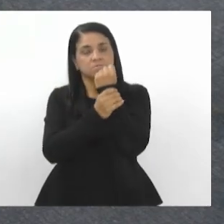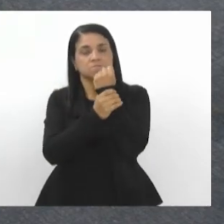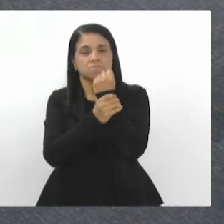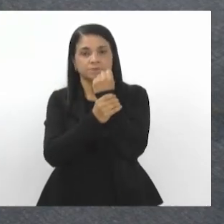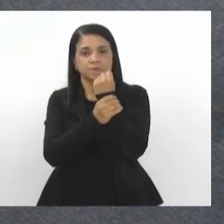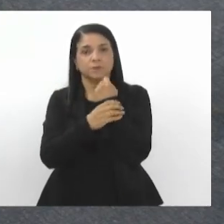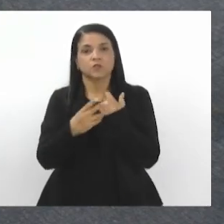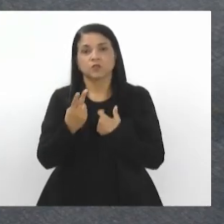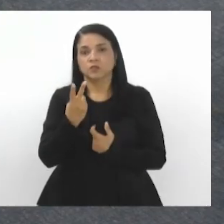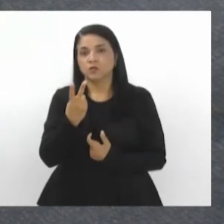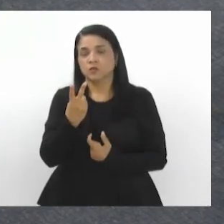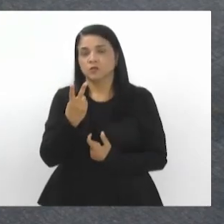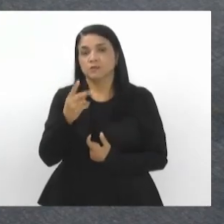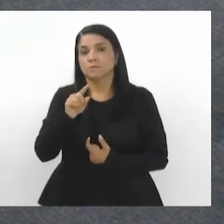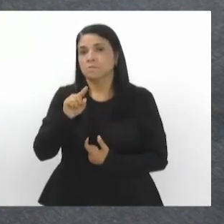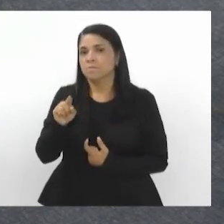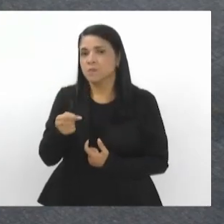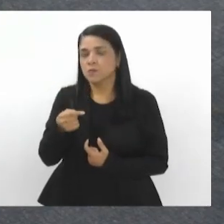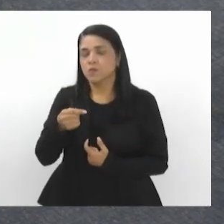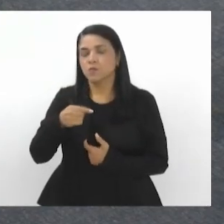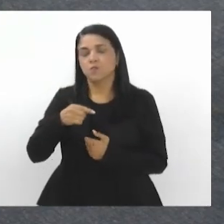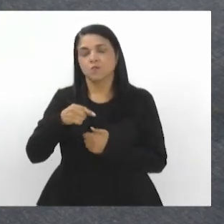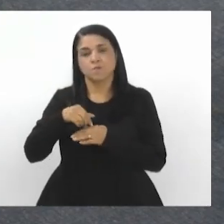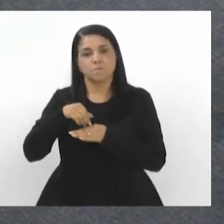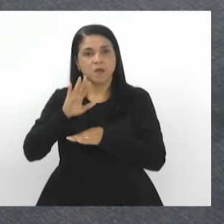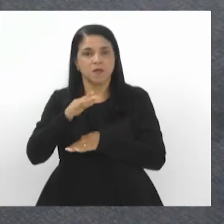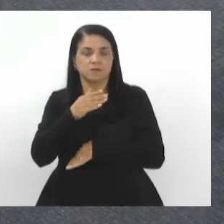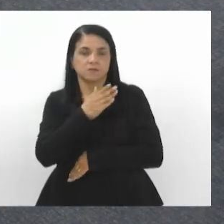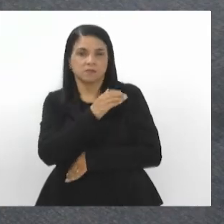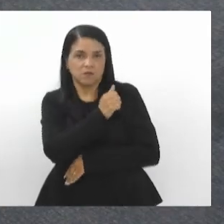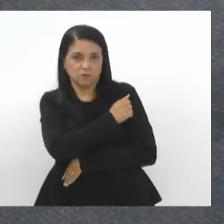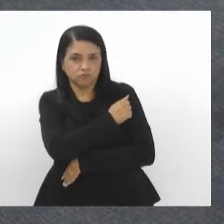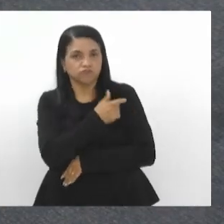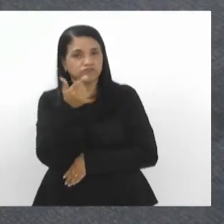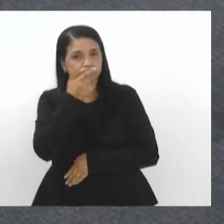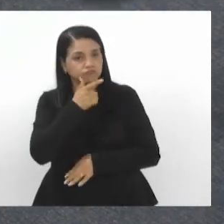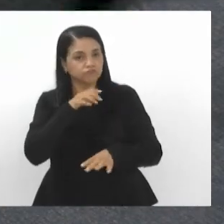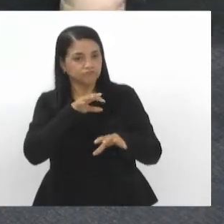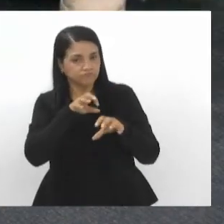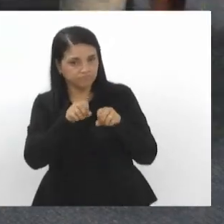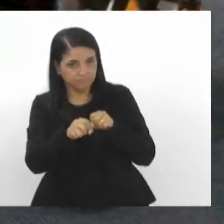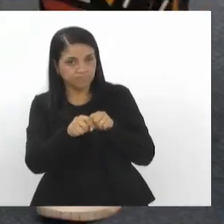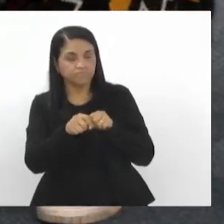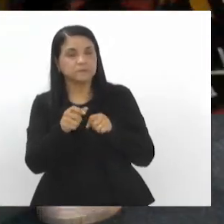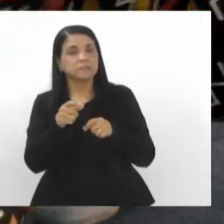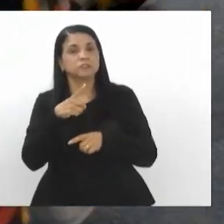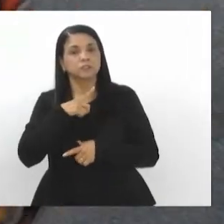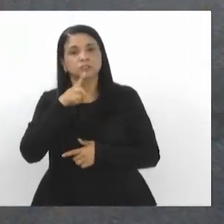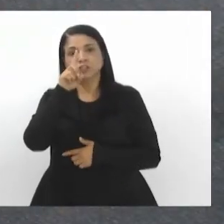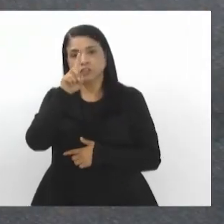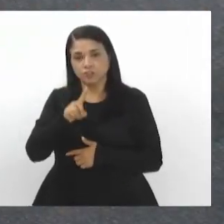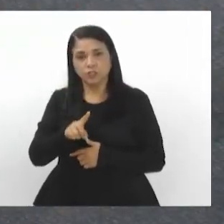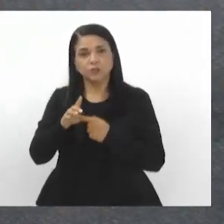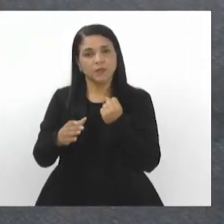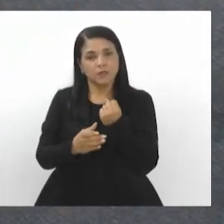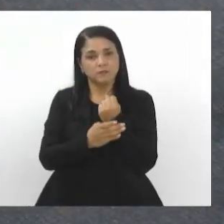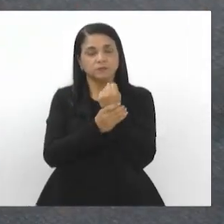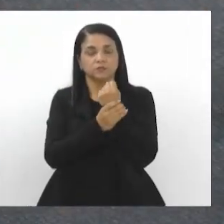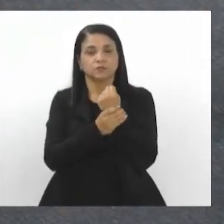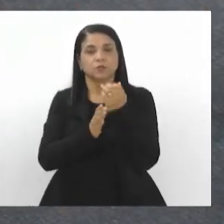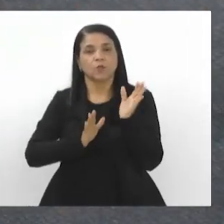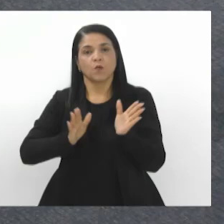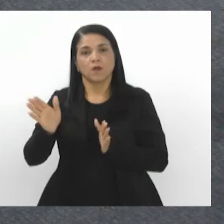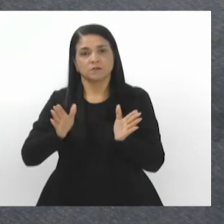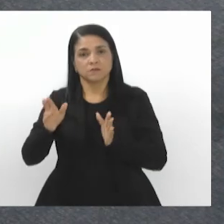alunos que estão se formando em licenciatura possam ter dignidade e possam ter garantido o seu acesso